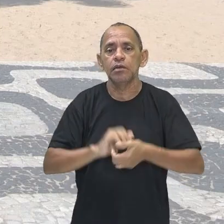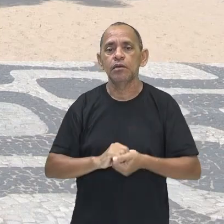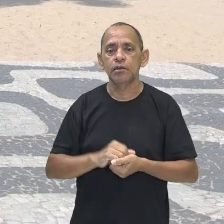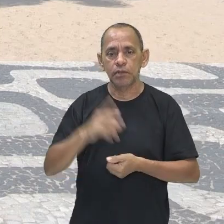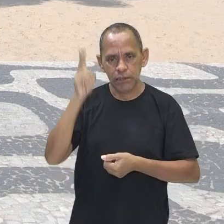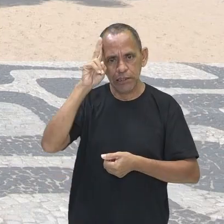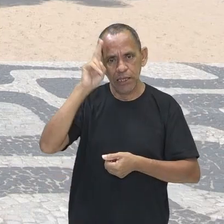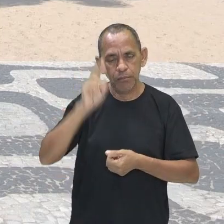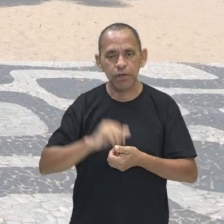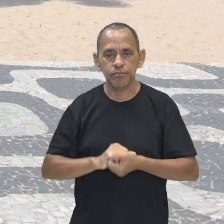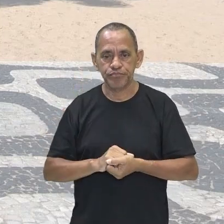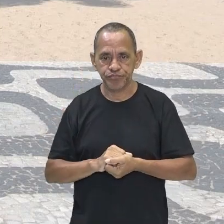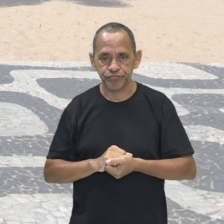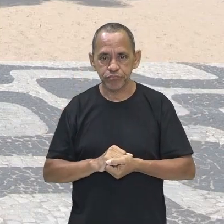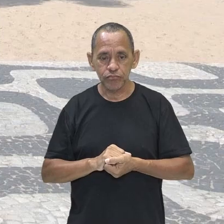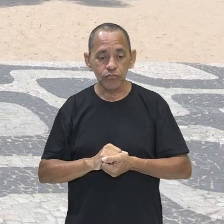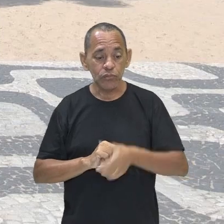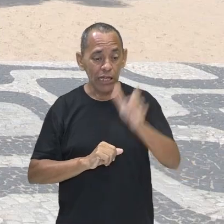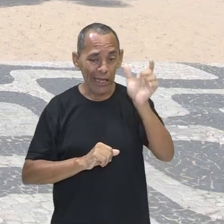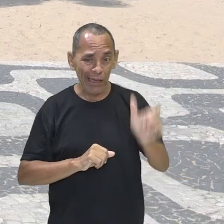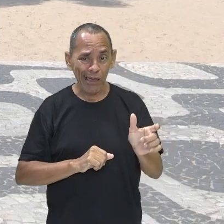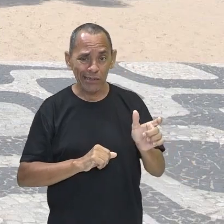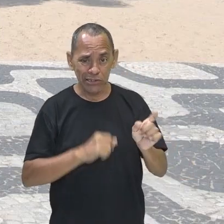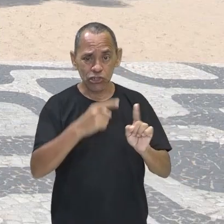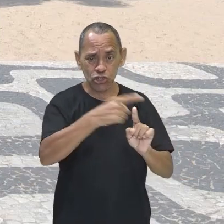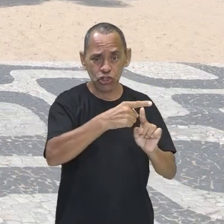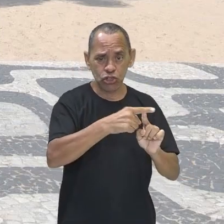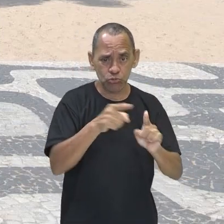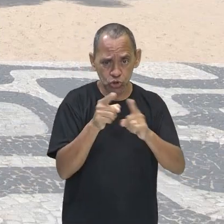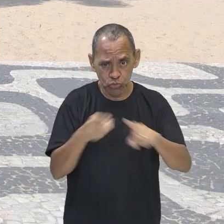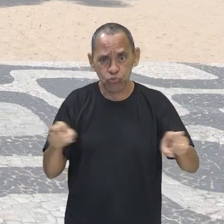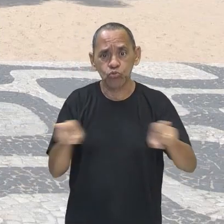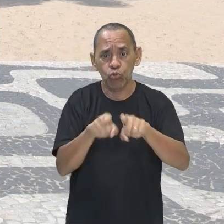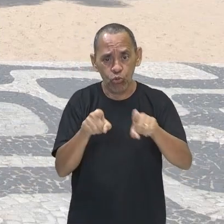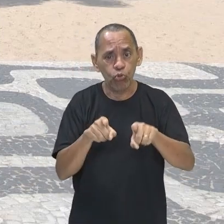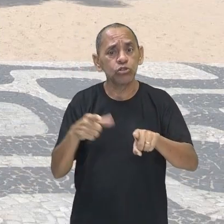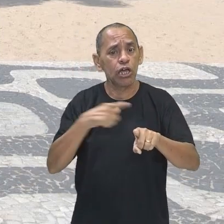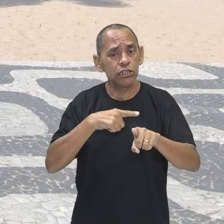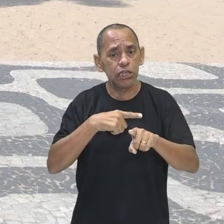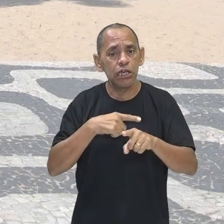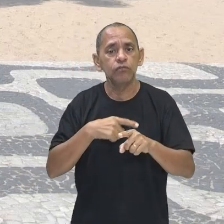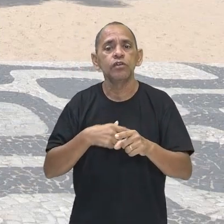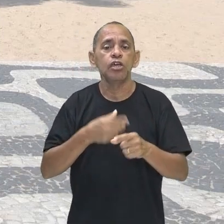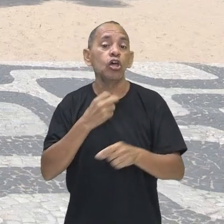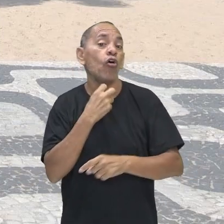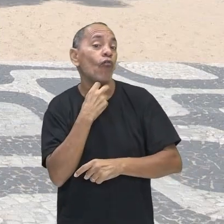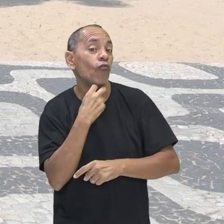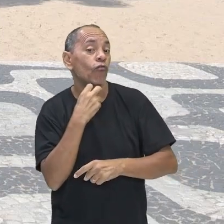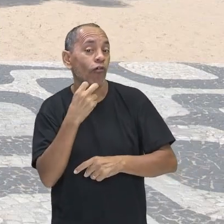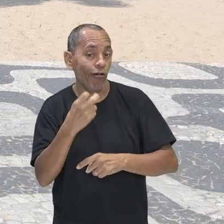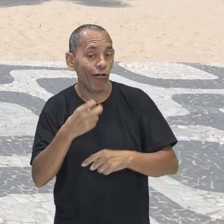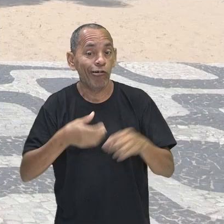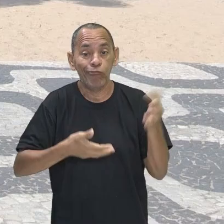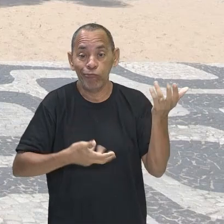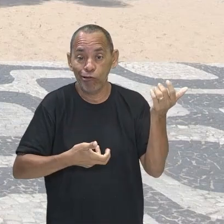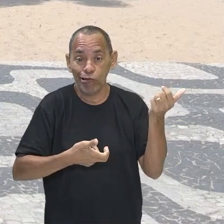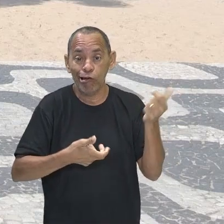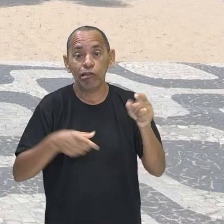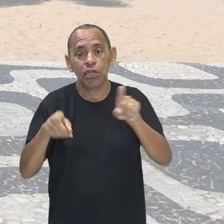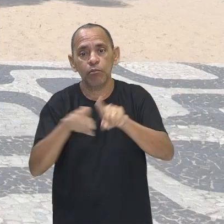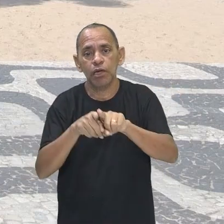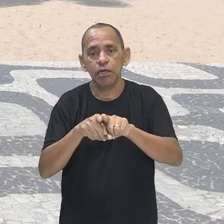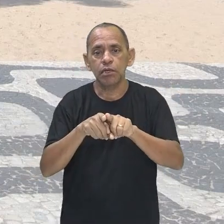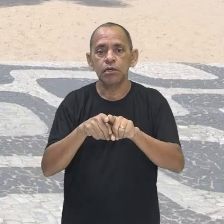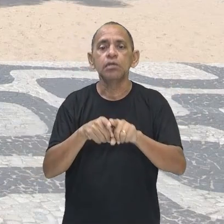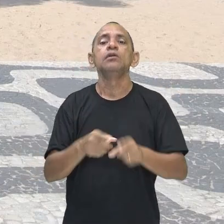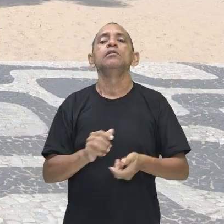violão. Mas Tom Jobim ele vai trazer outros elementos. Foi só voz e violão? Não. Com o passar do tempo, foram sendo introduzidos